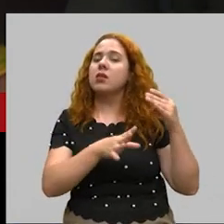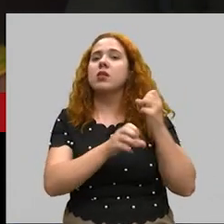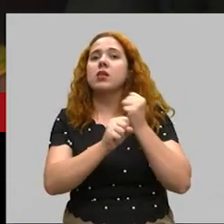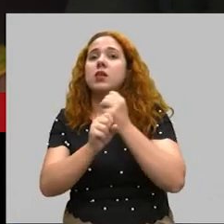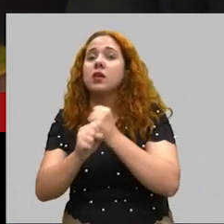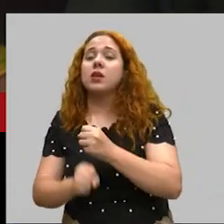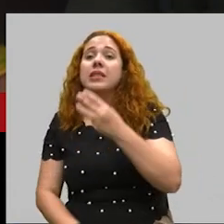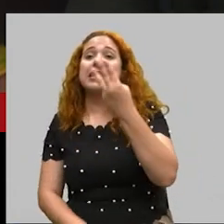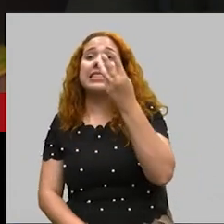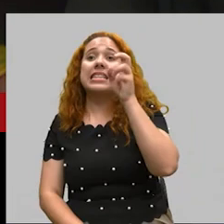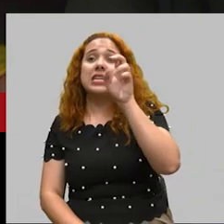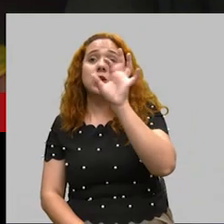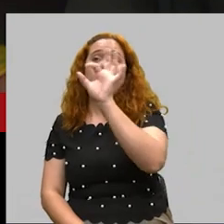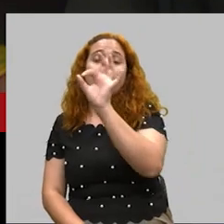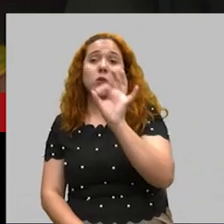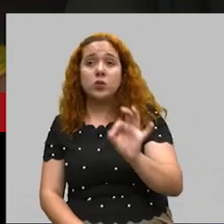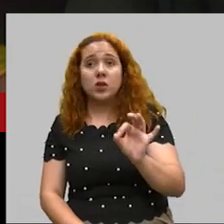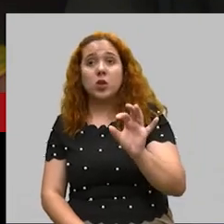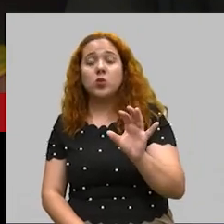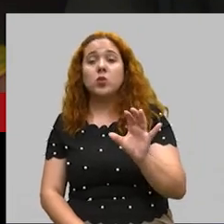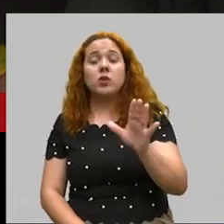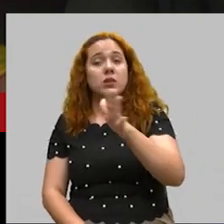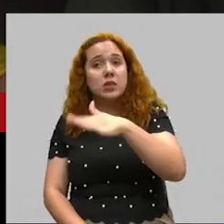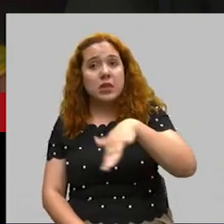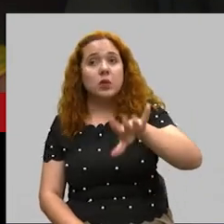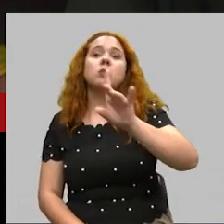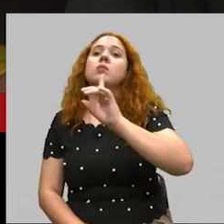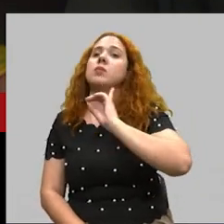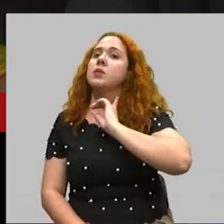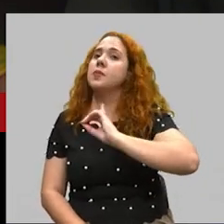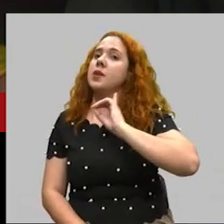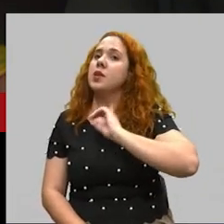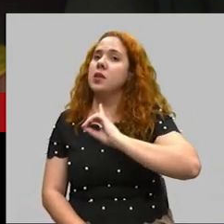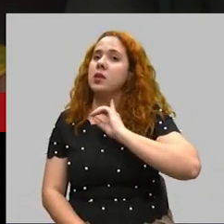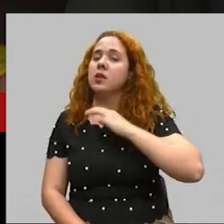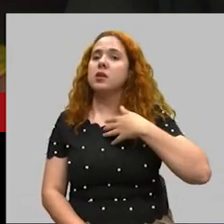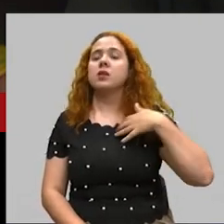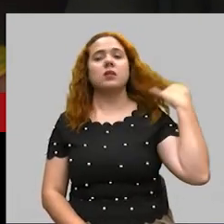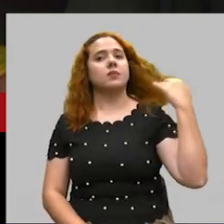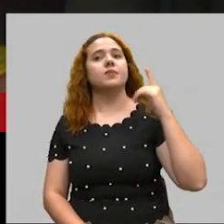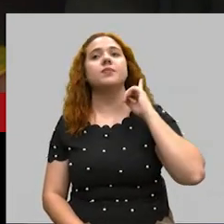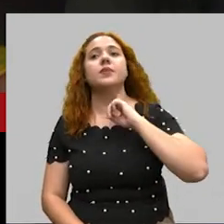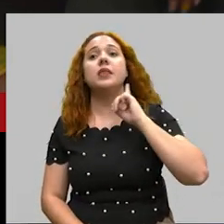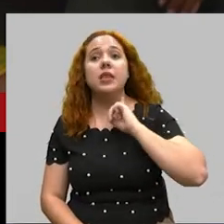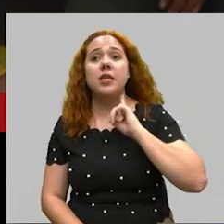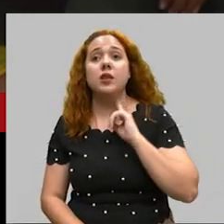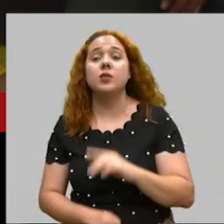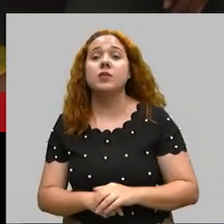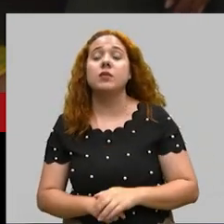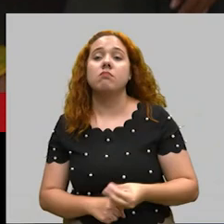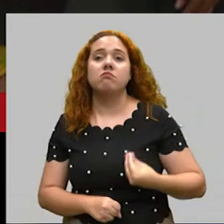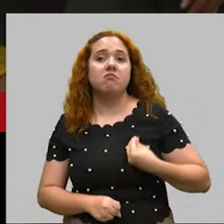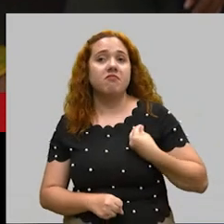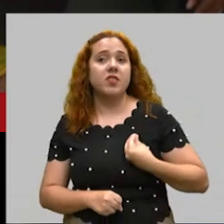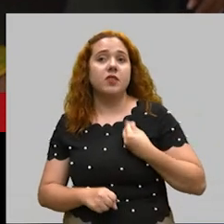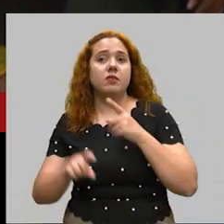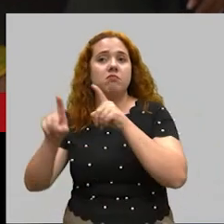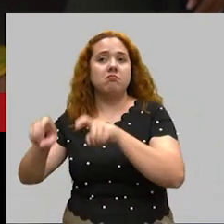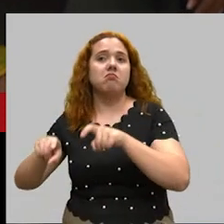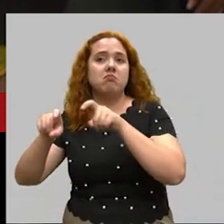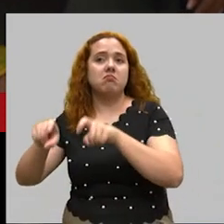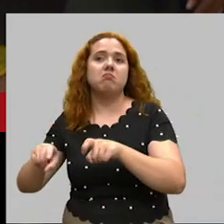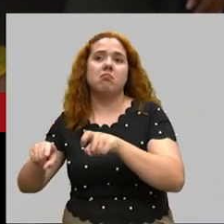35% da população de Minas Gerais 35% dos mineiros vivem no